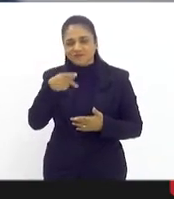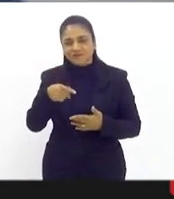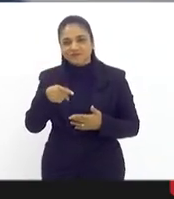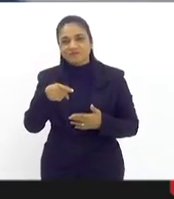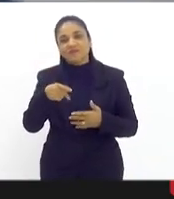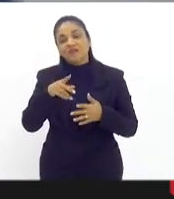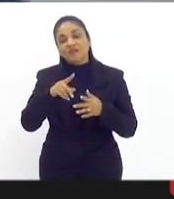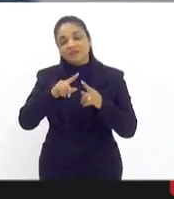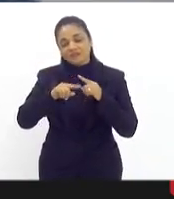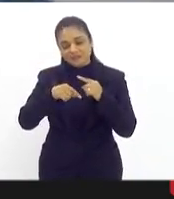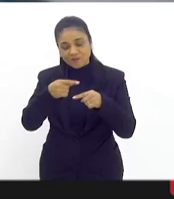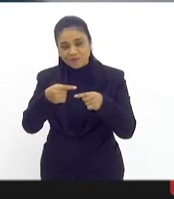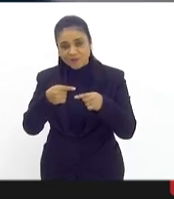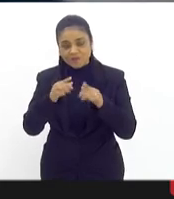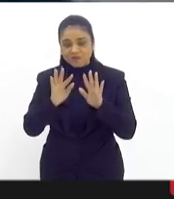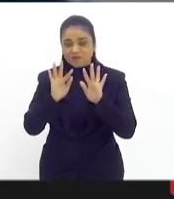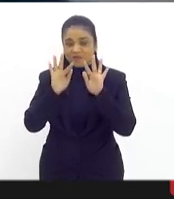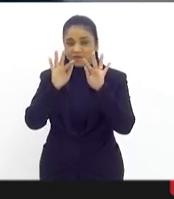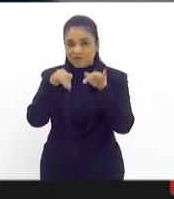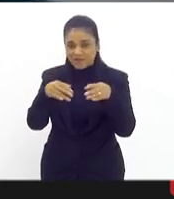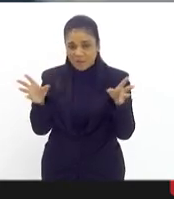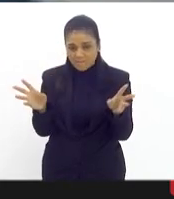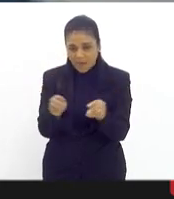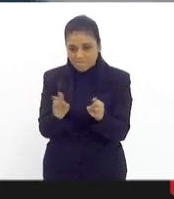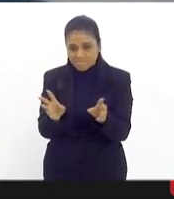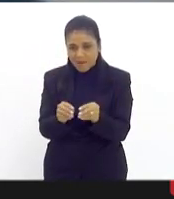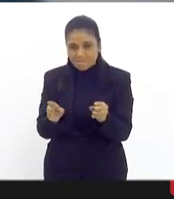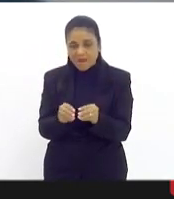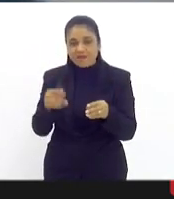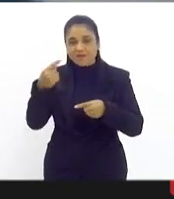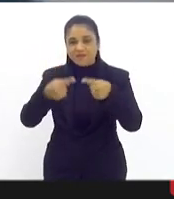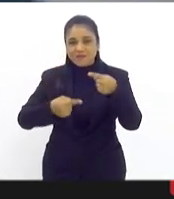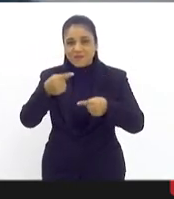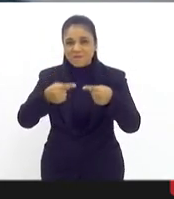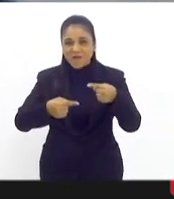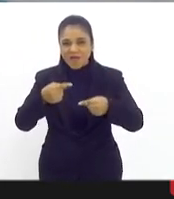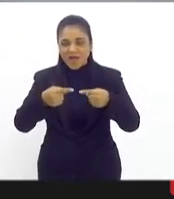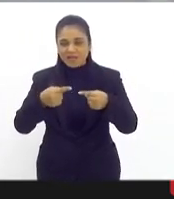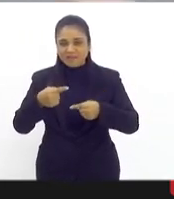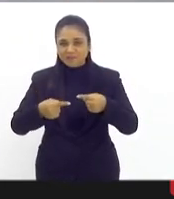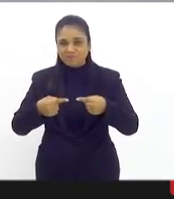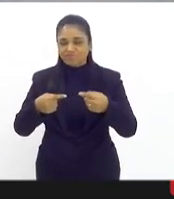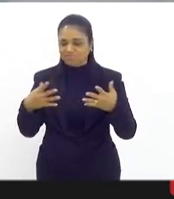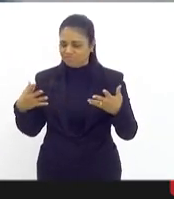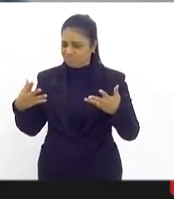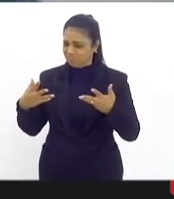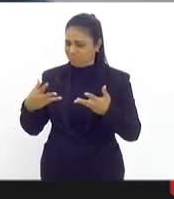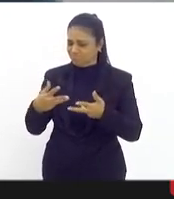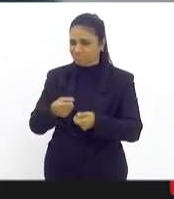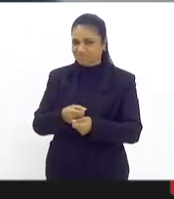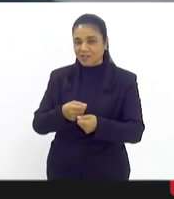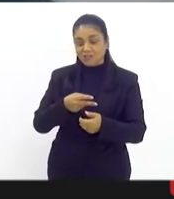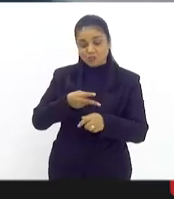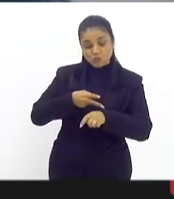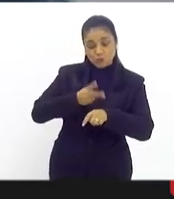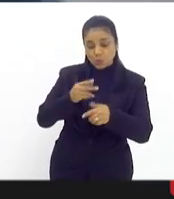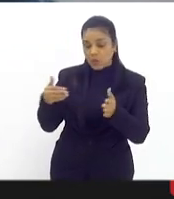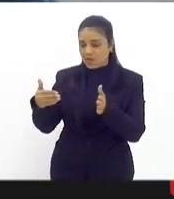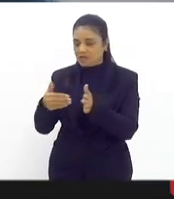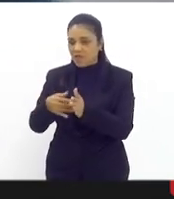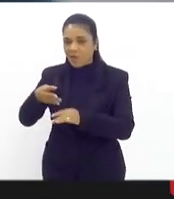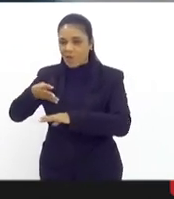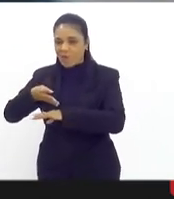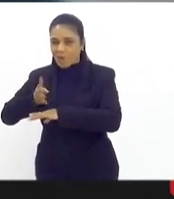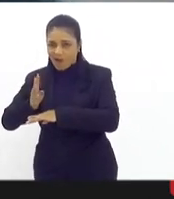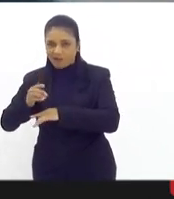fala, a gente vai encerrar esse nosso debate com chave de ouro. Né? O debate era de 14h, todas